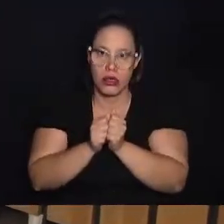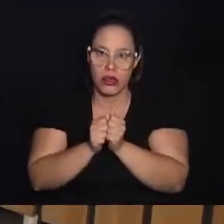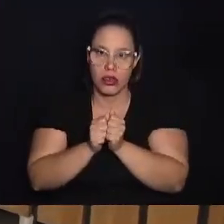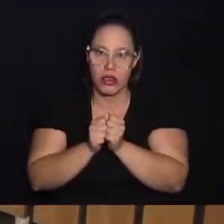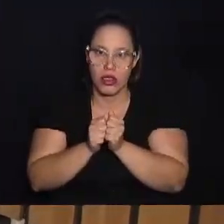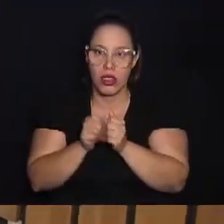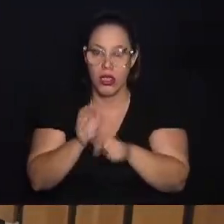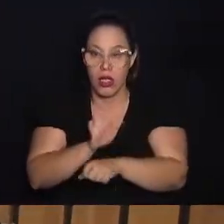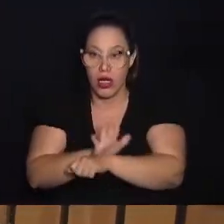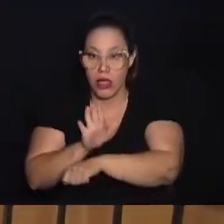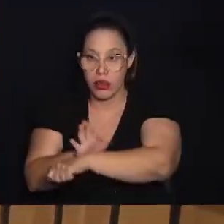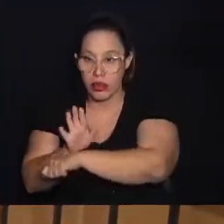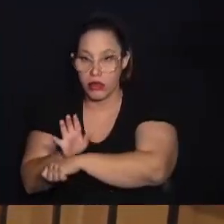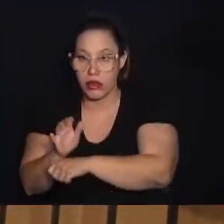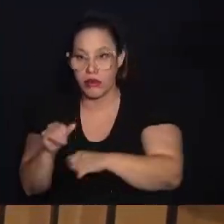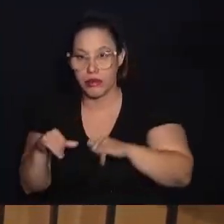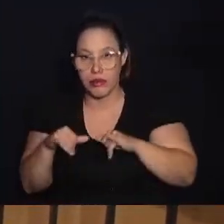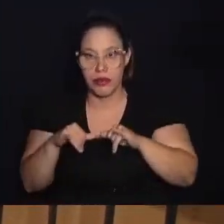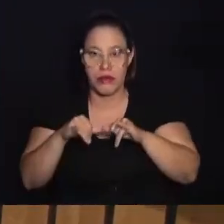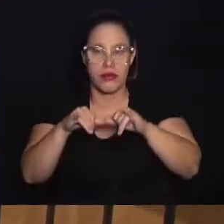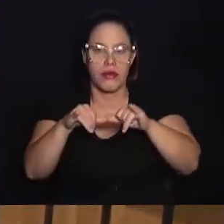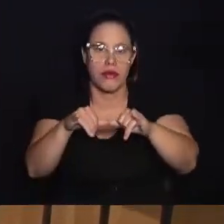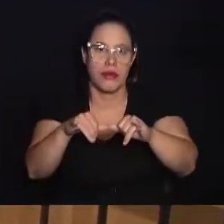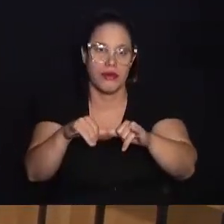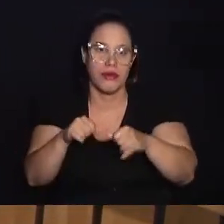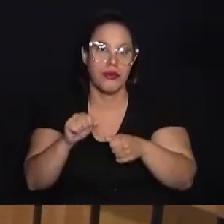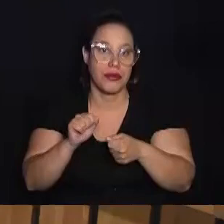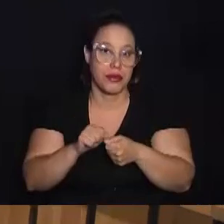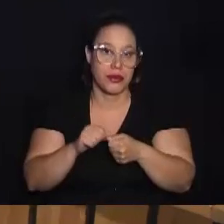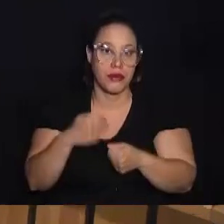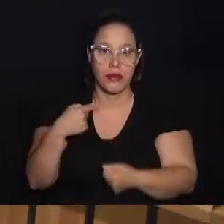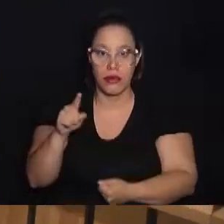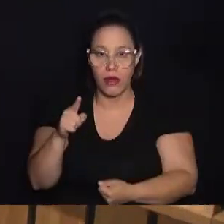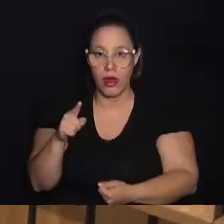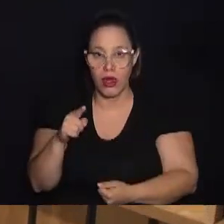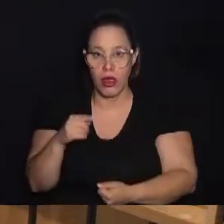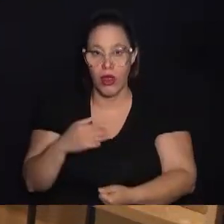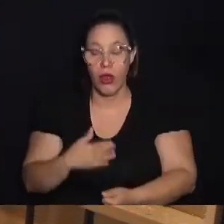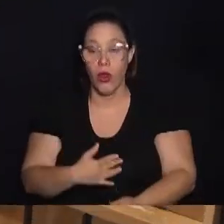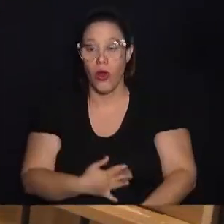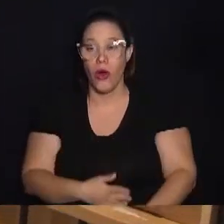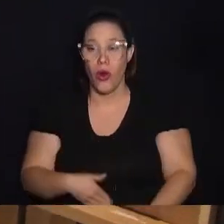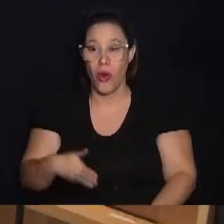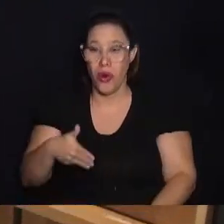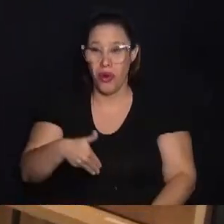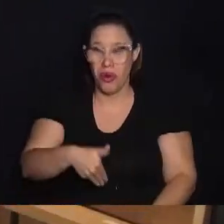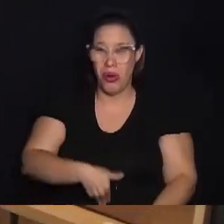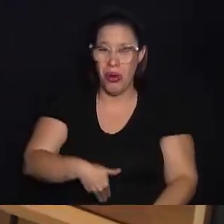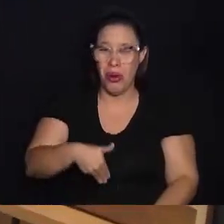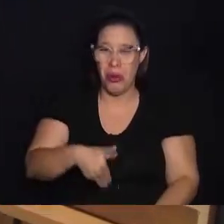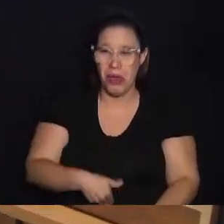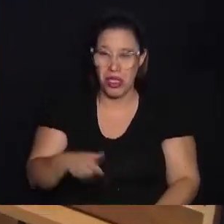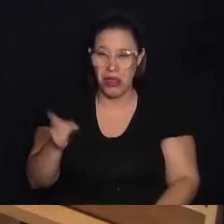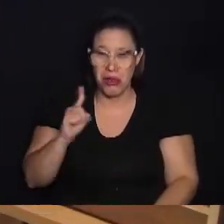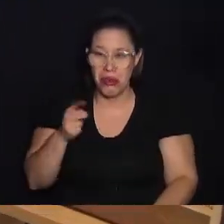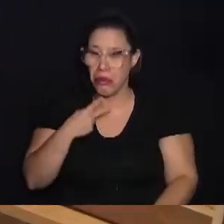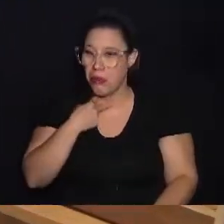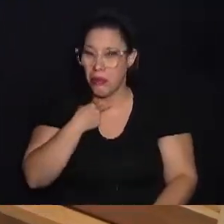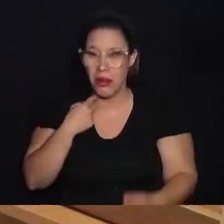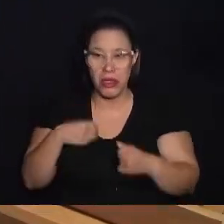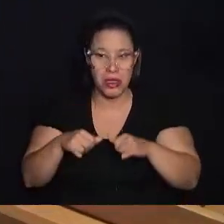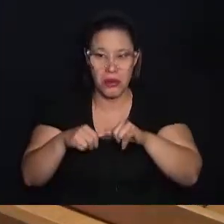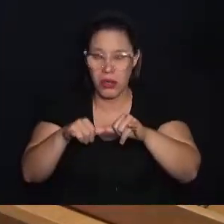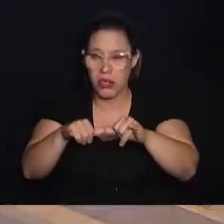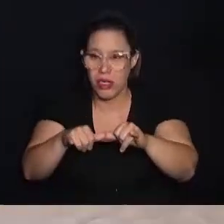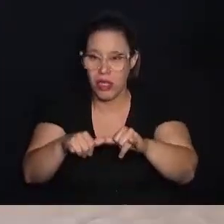os supermercados. A pior coisa que a pessoa pode fazer é ir ao supermercado com fome. Porque é um instinto primitivo que ela tem. Se você está com fome, o seu